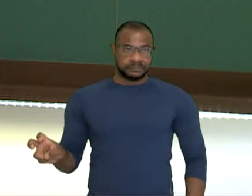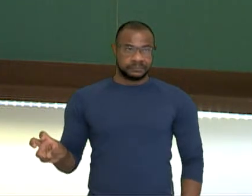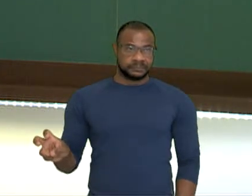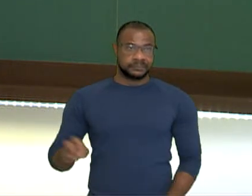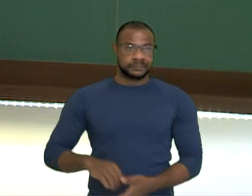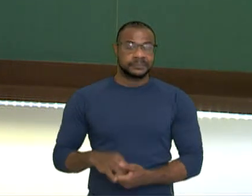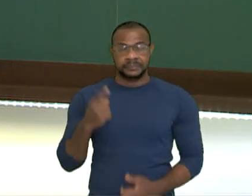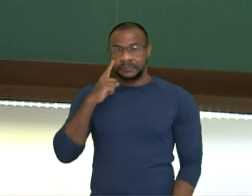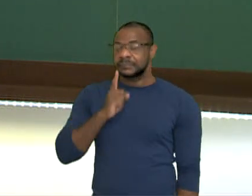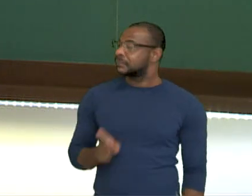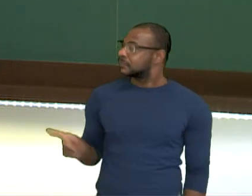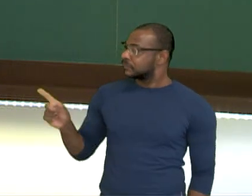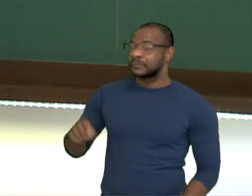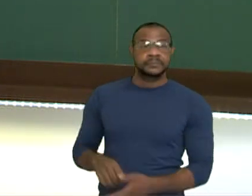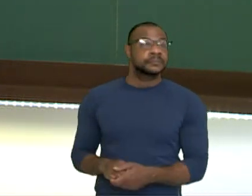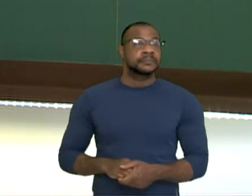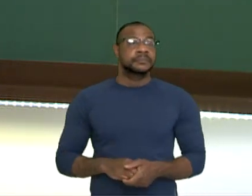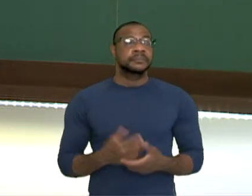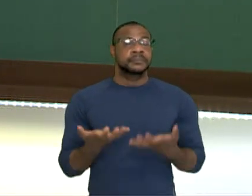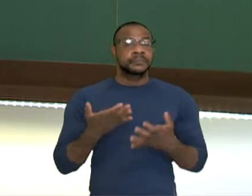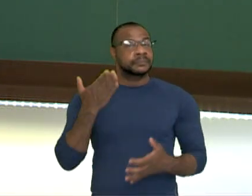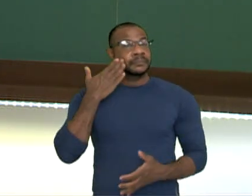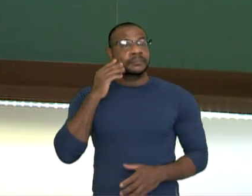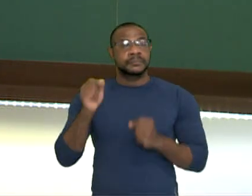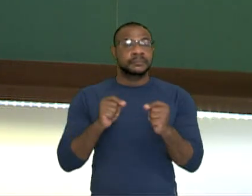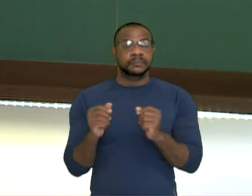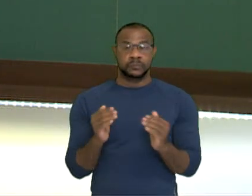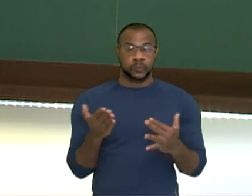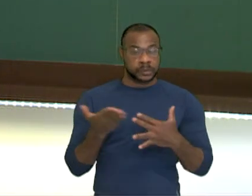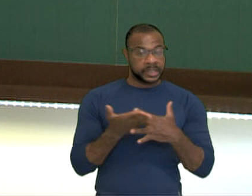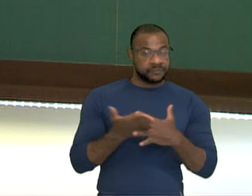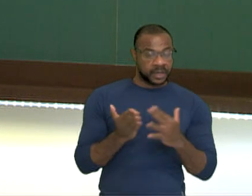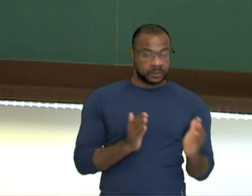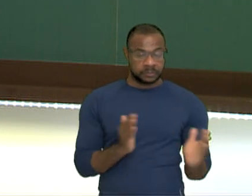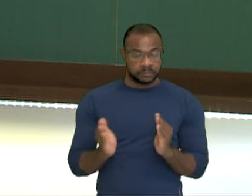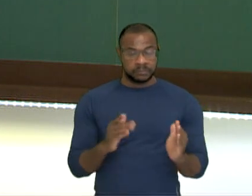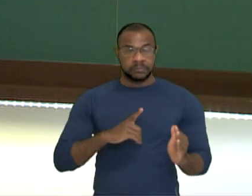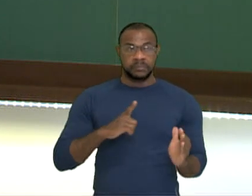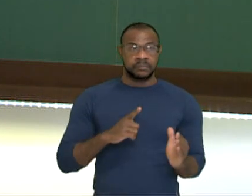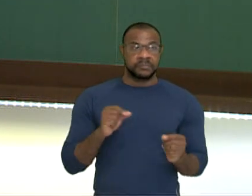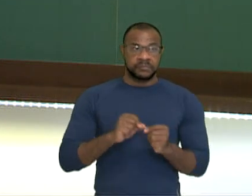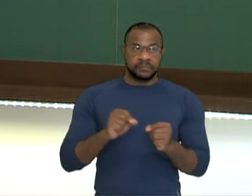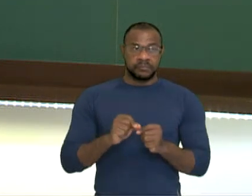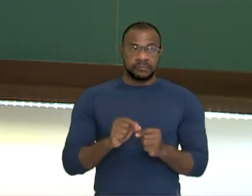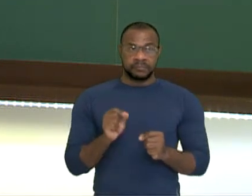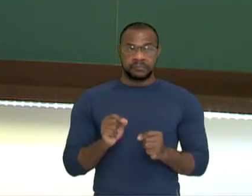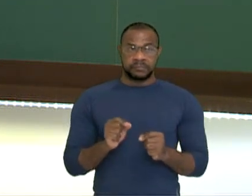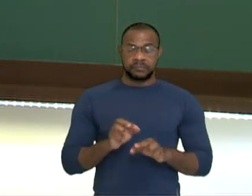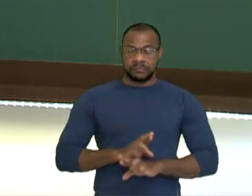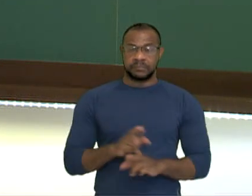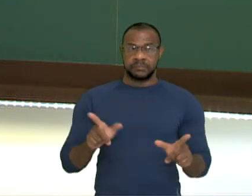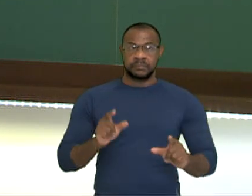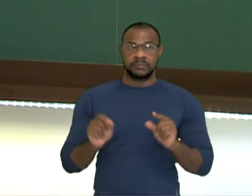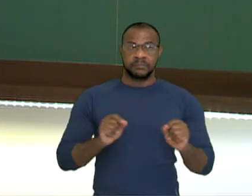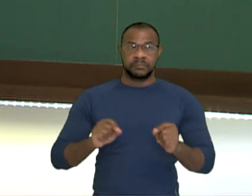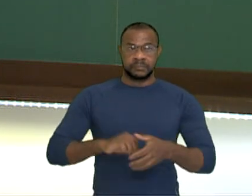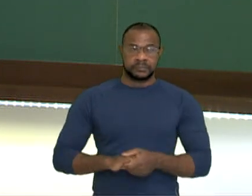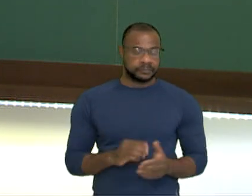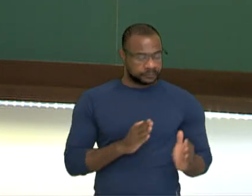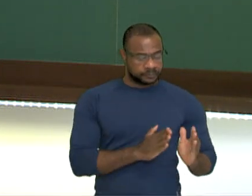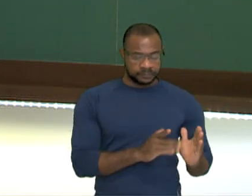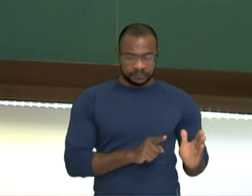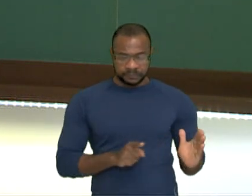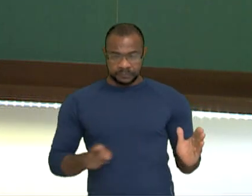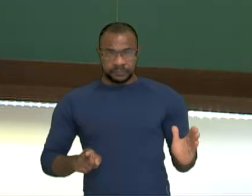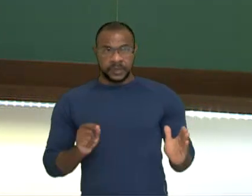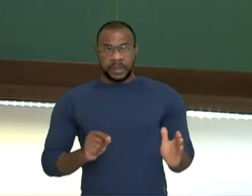1,50. Então, como ele quer saber o intervalo que eu tenho, eu faço essa diferença de um pelo outro, que